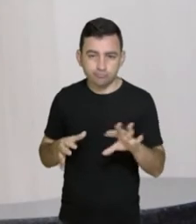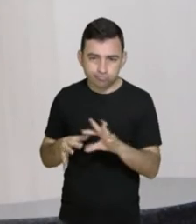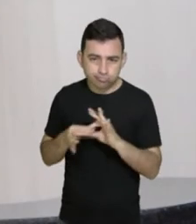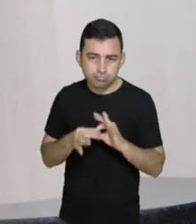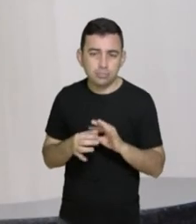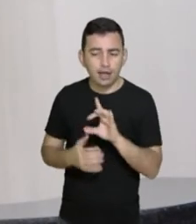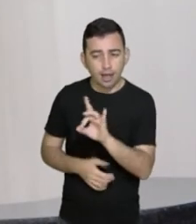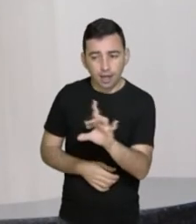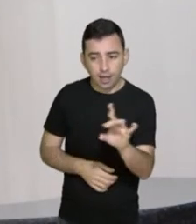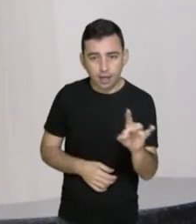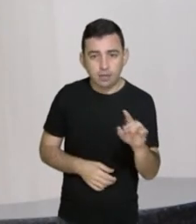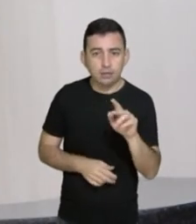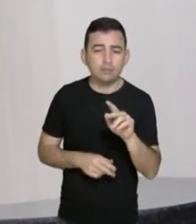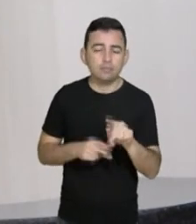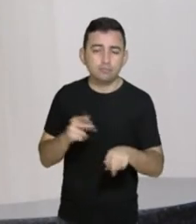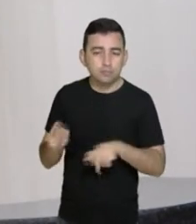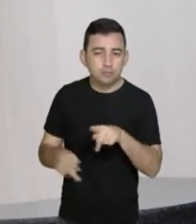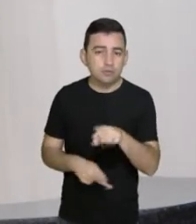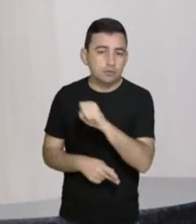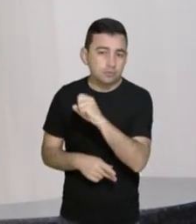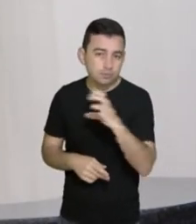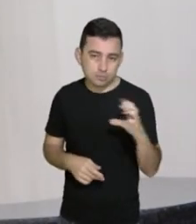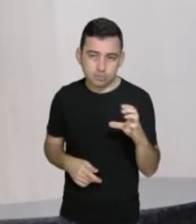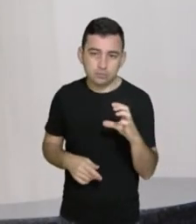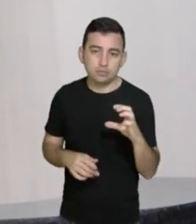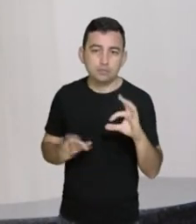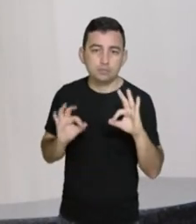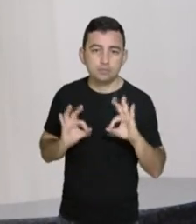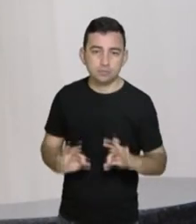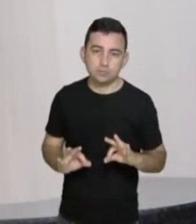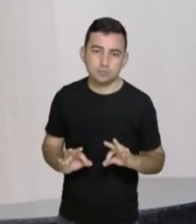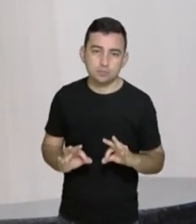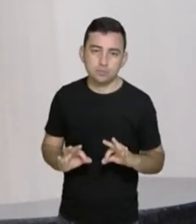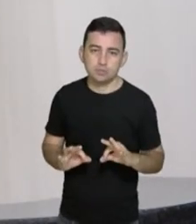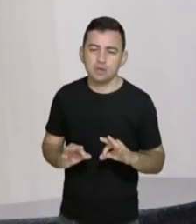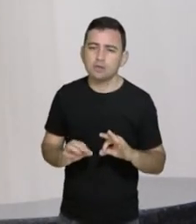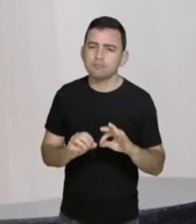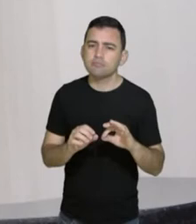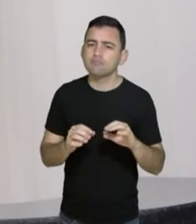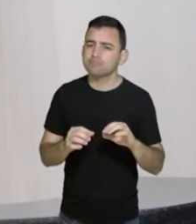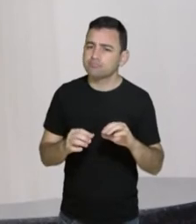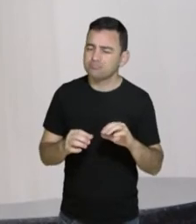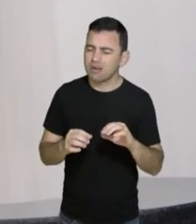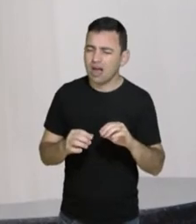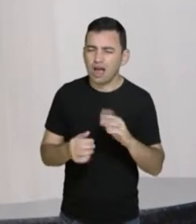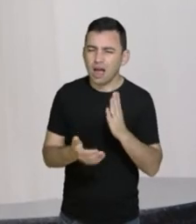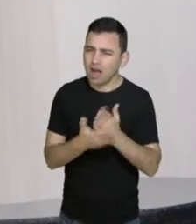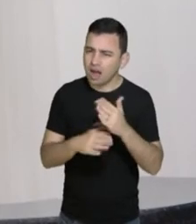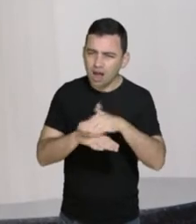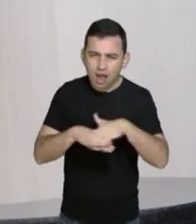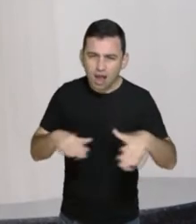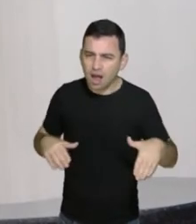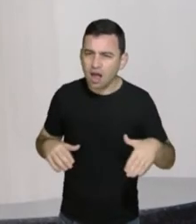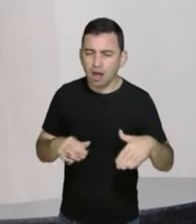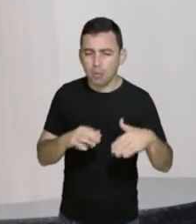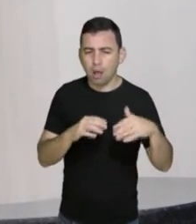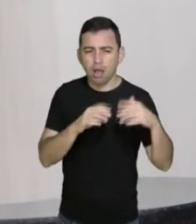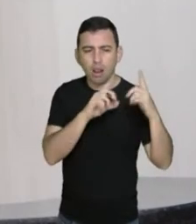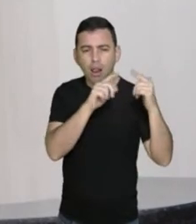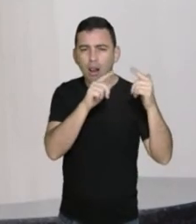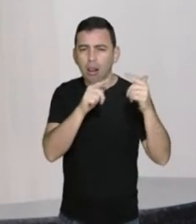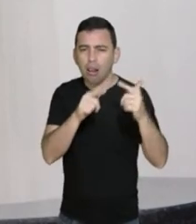catarinense e que, de certa forma, desconstrói dogmas que precisam